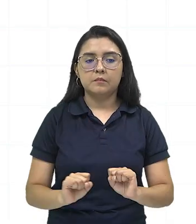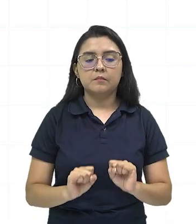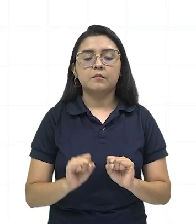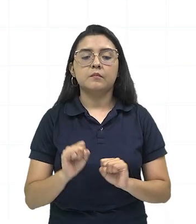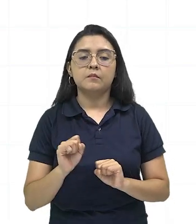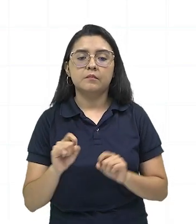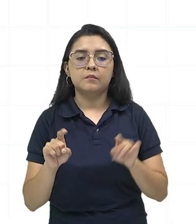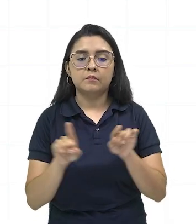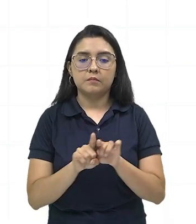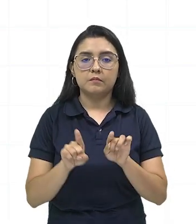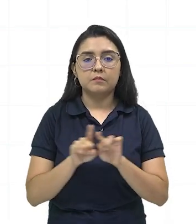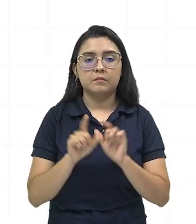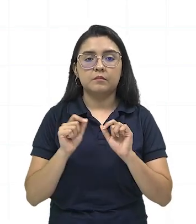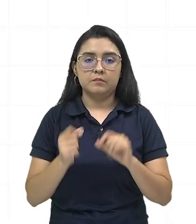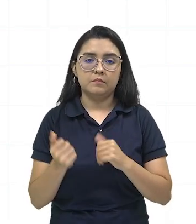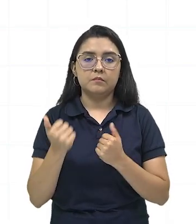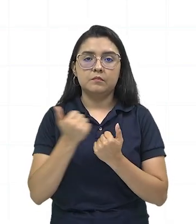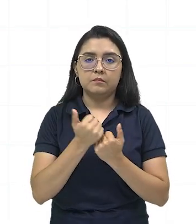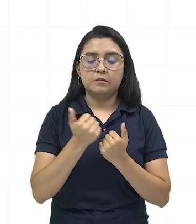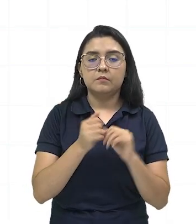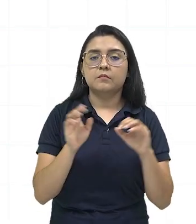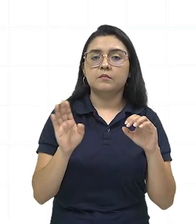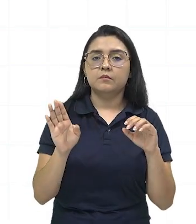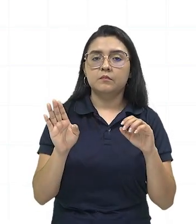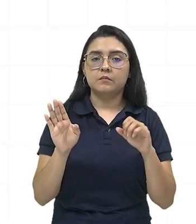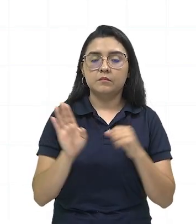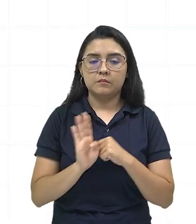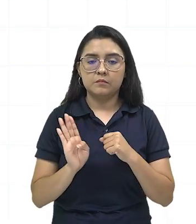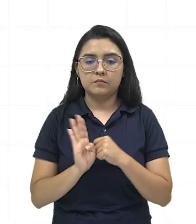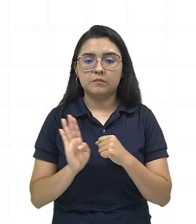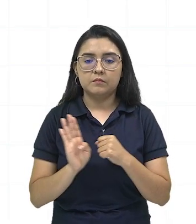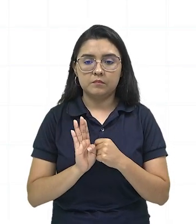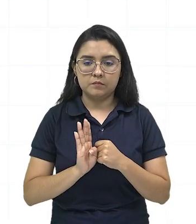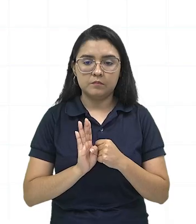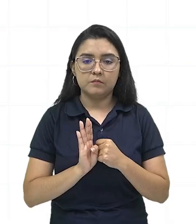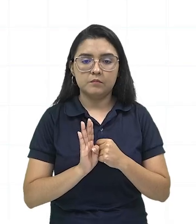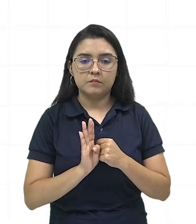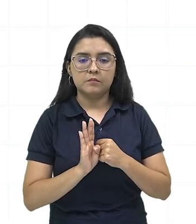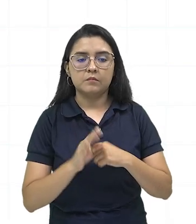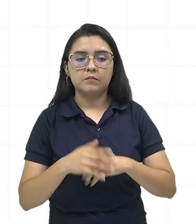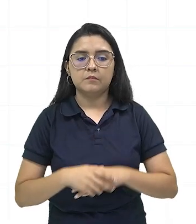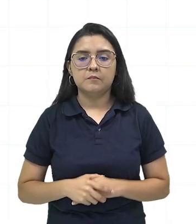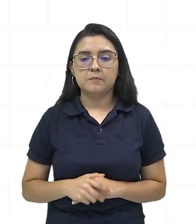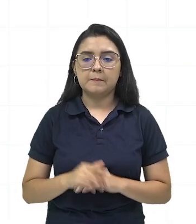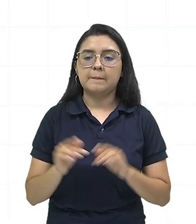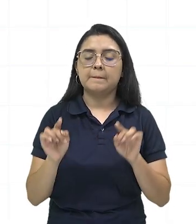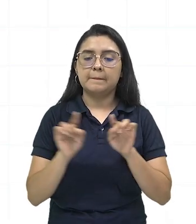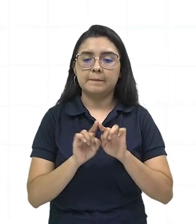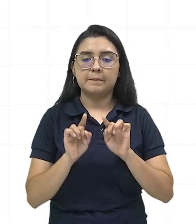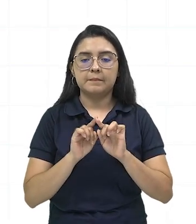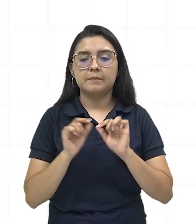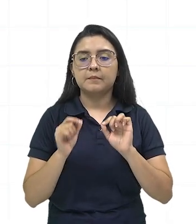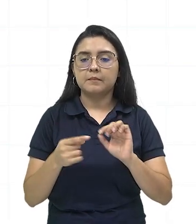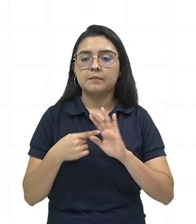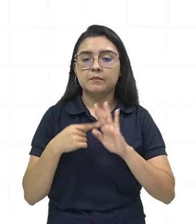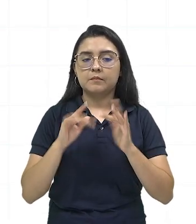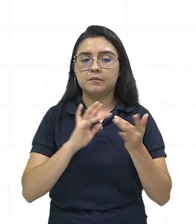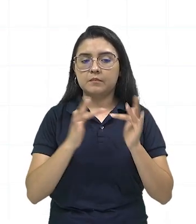pode assumir o lugar de um substantivo previamente enunciado no